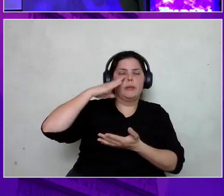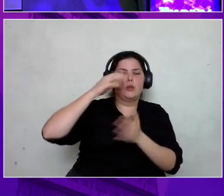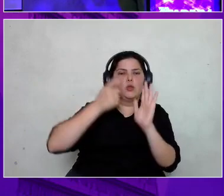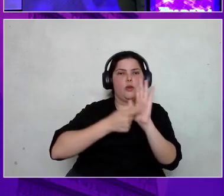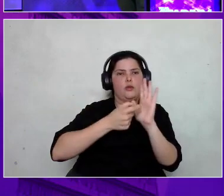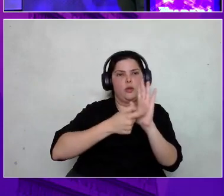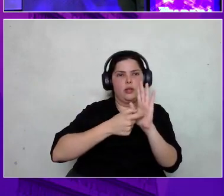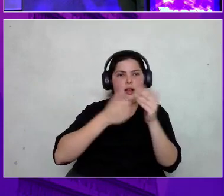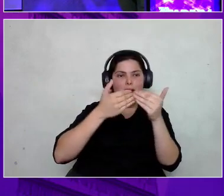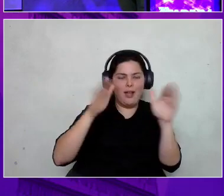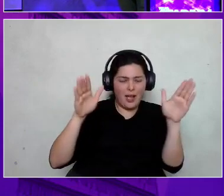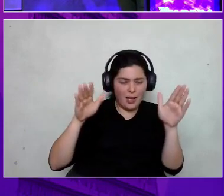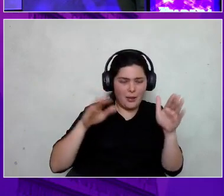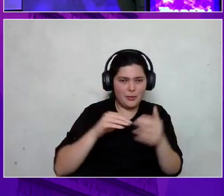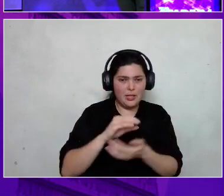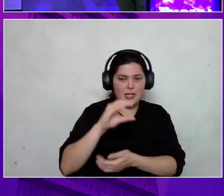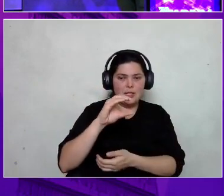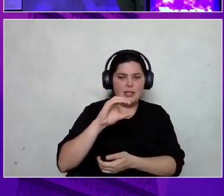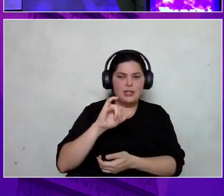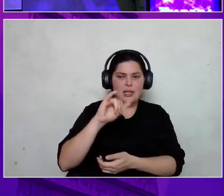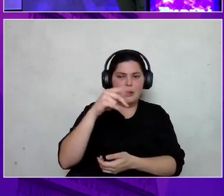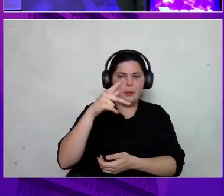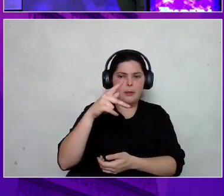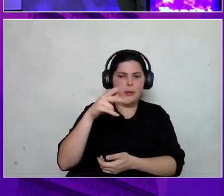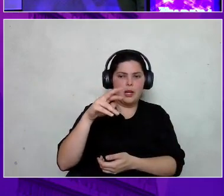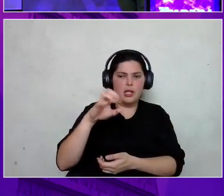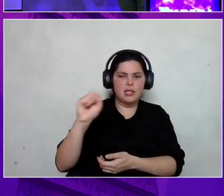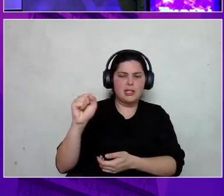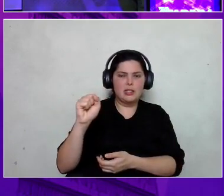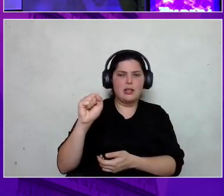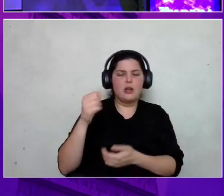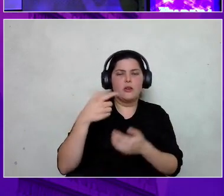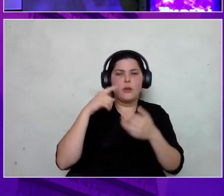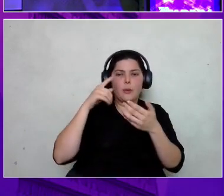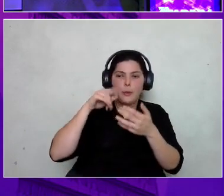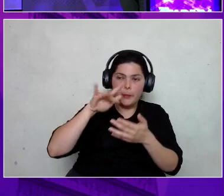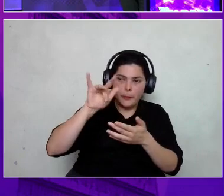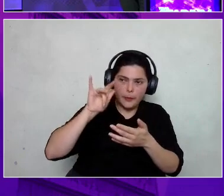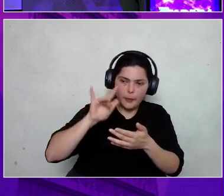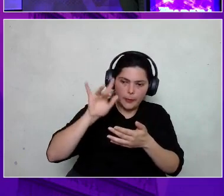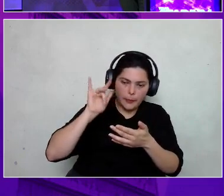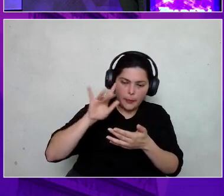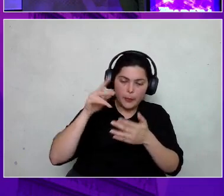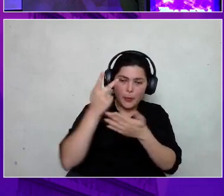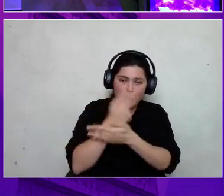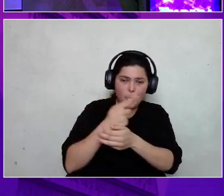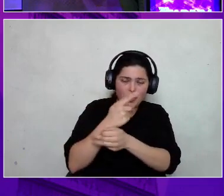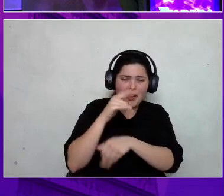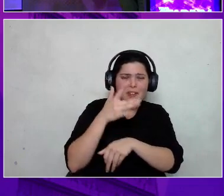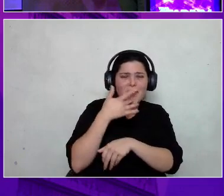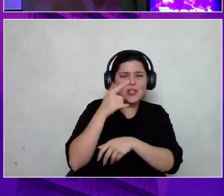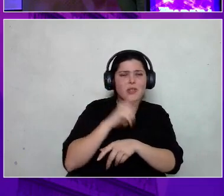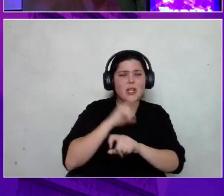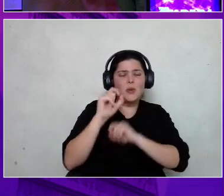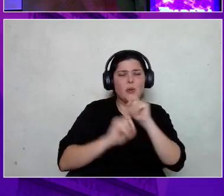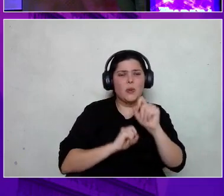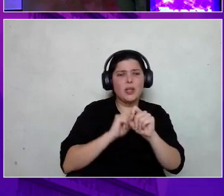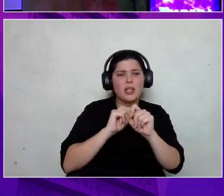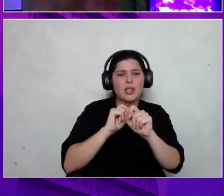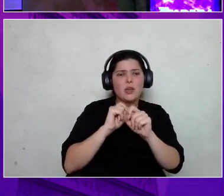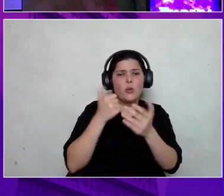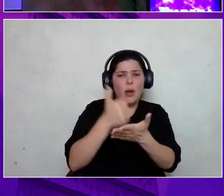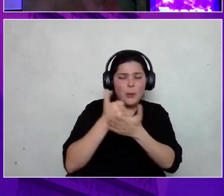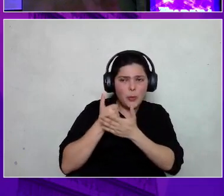Cypress agora, aí você fica dando scroll até achar a parte que você precisa. Era mais fácil a gente ter só uma âncorazinha na lateral?